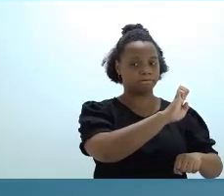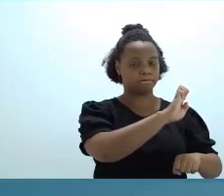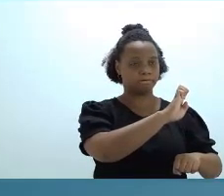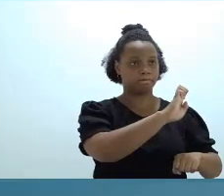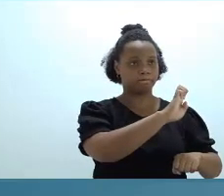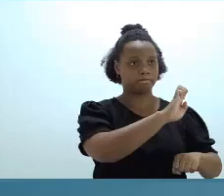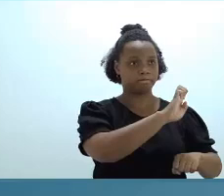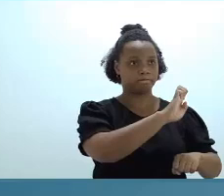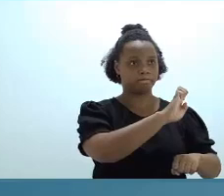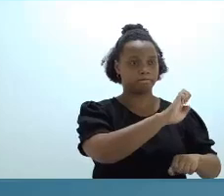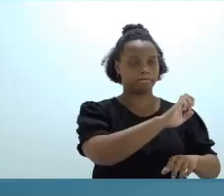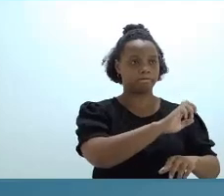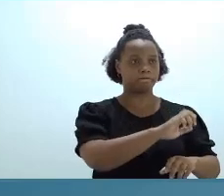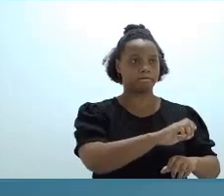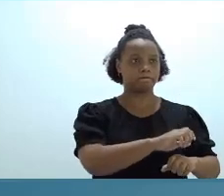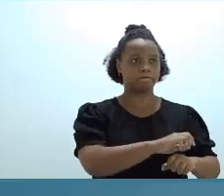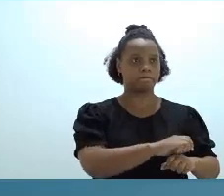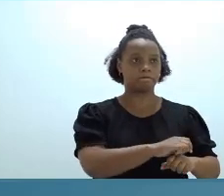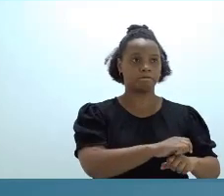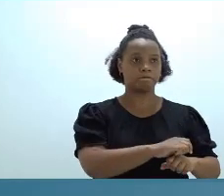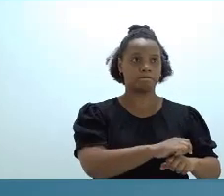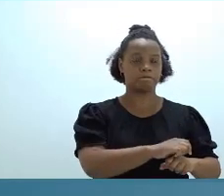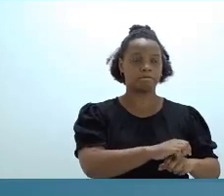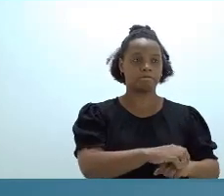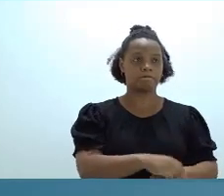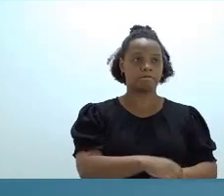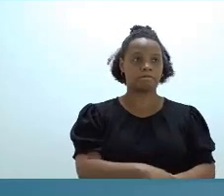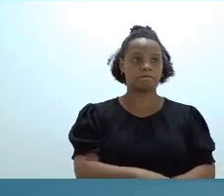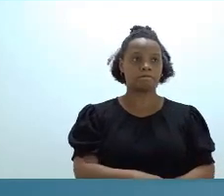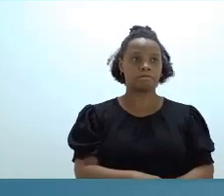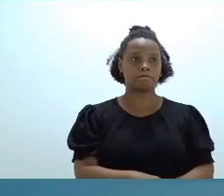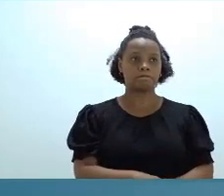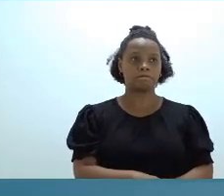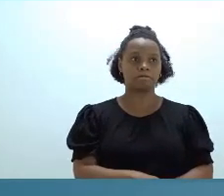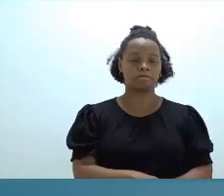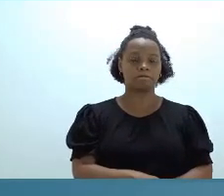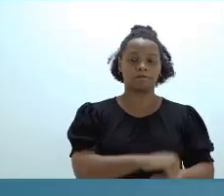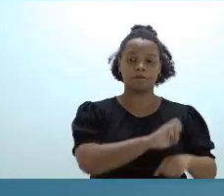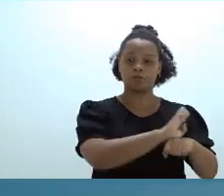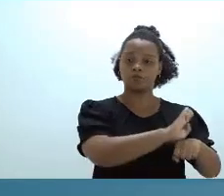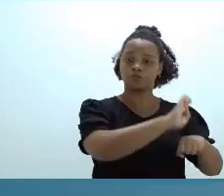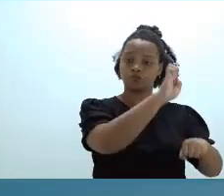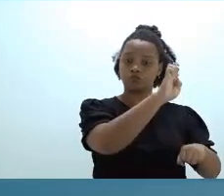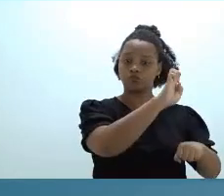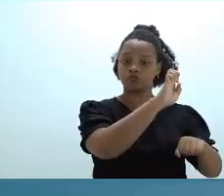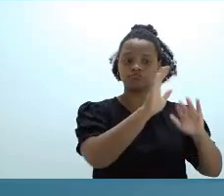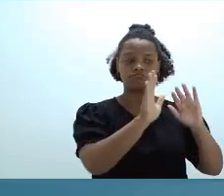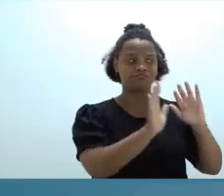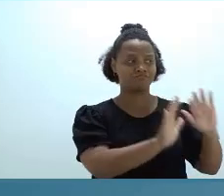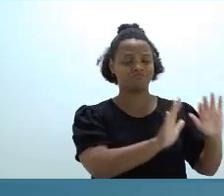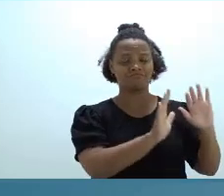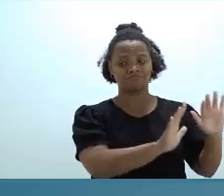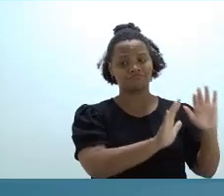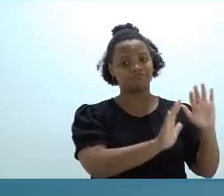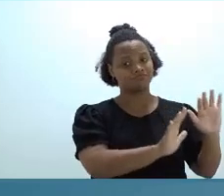repito, não funciona em nenhum momento.